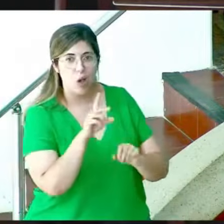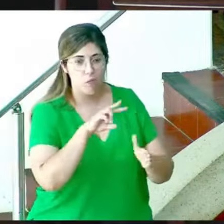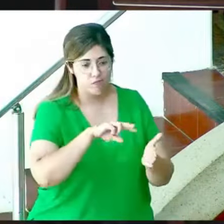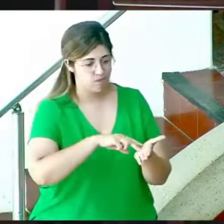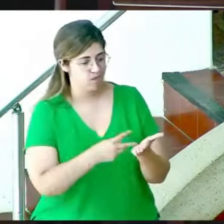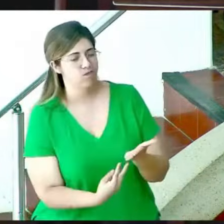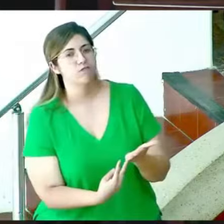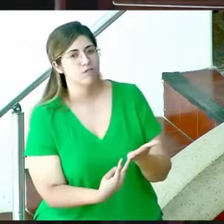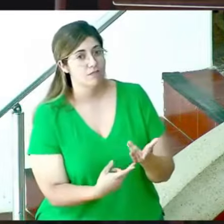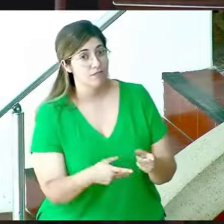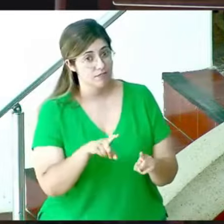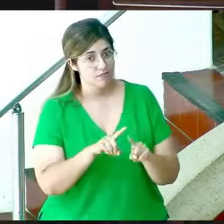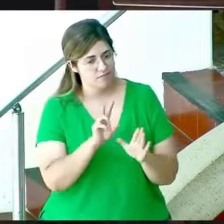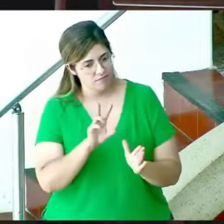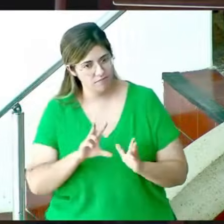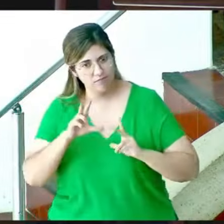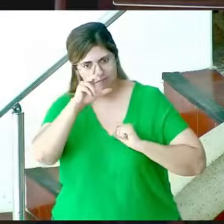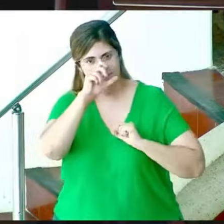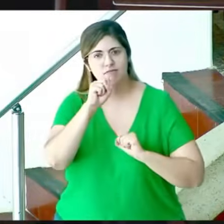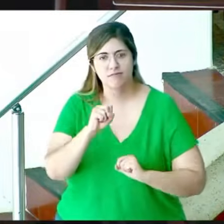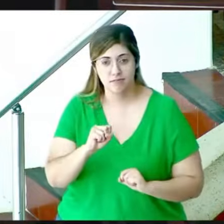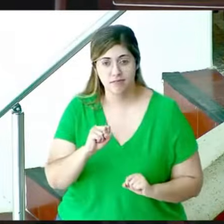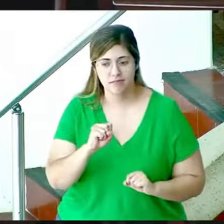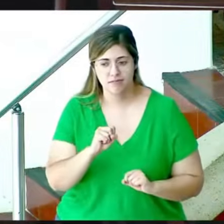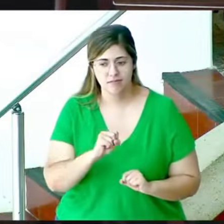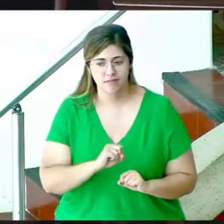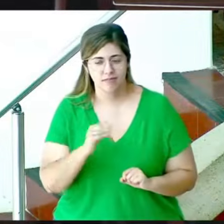muita importância a esse negócio de sobriedade.